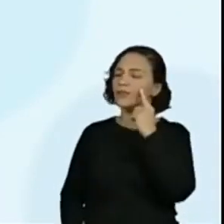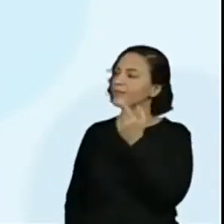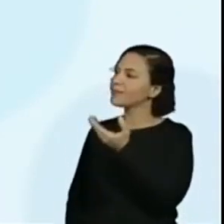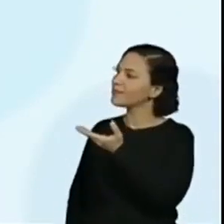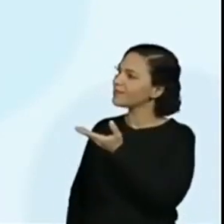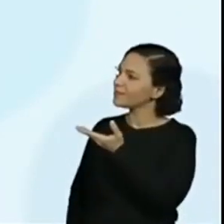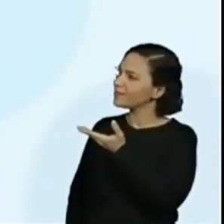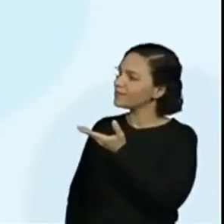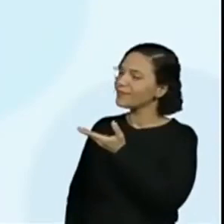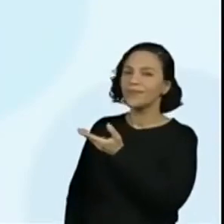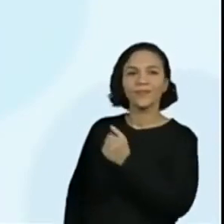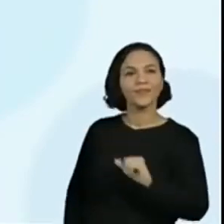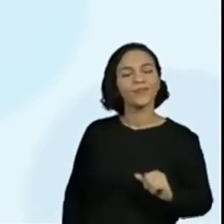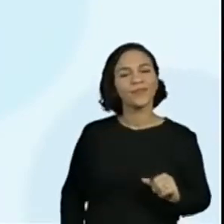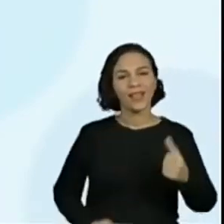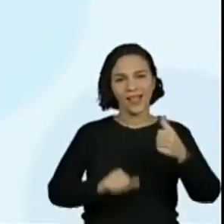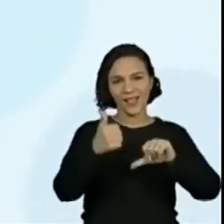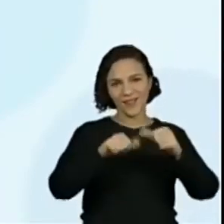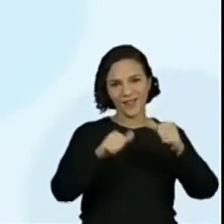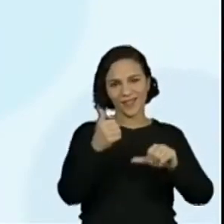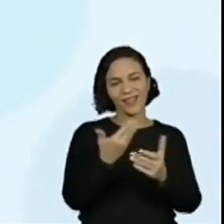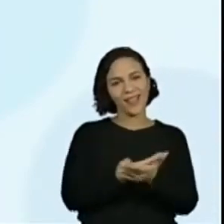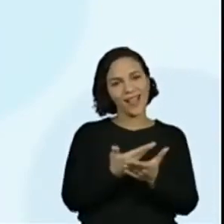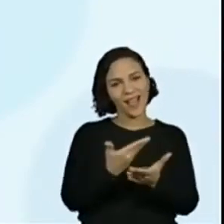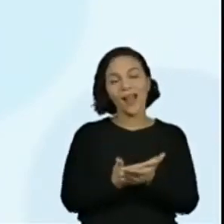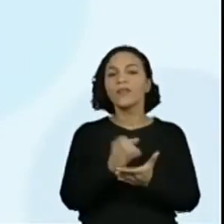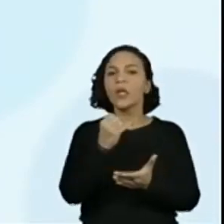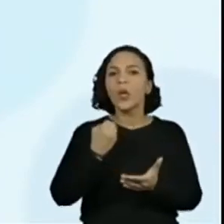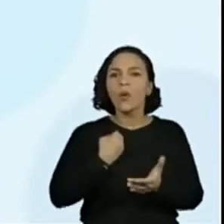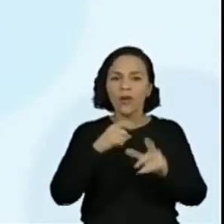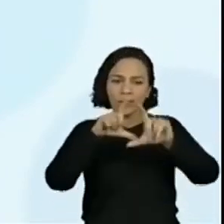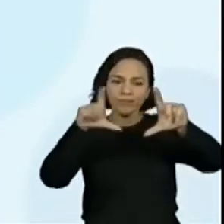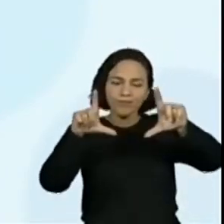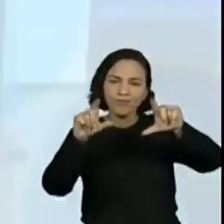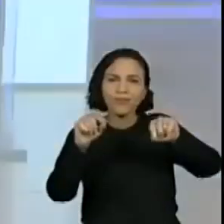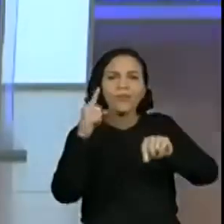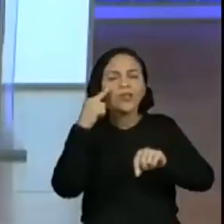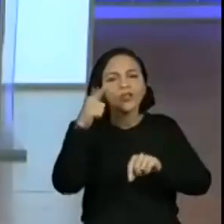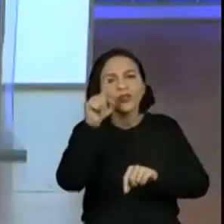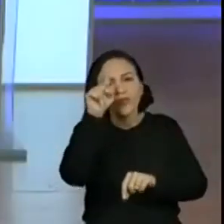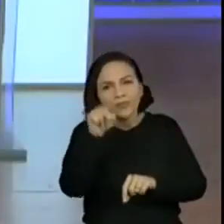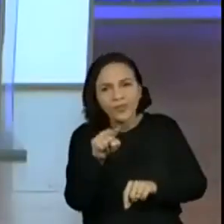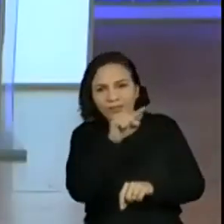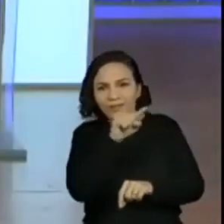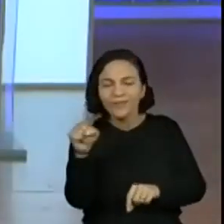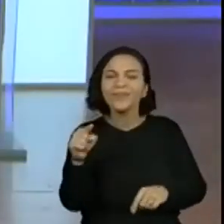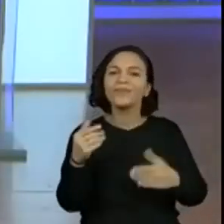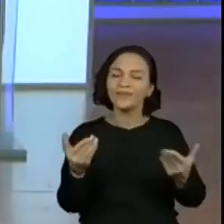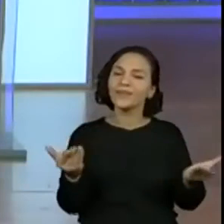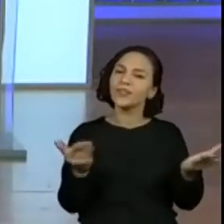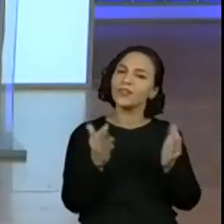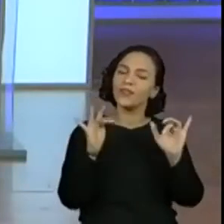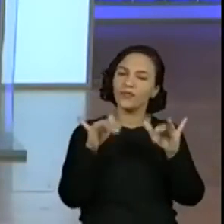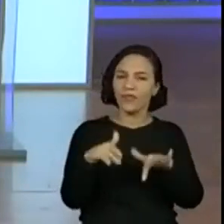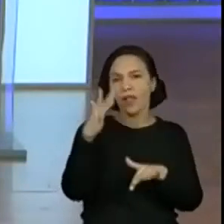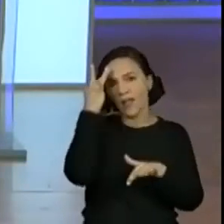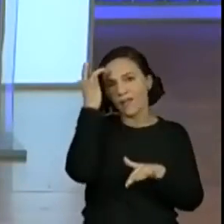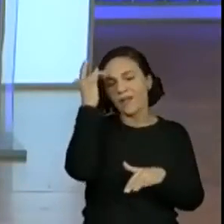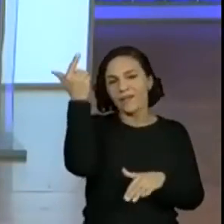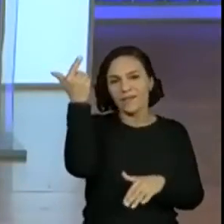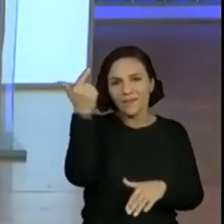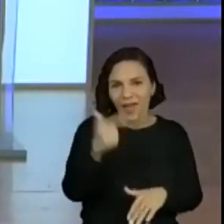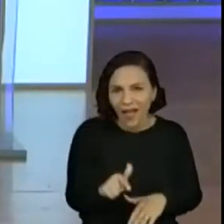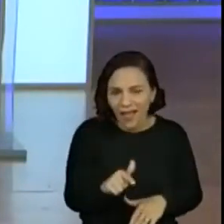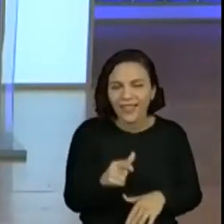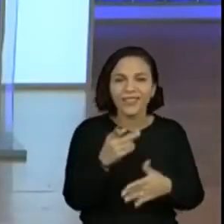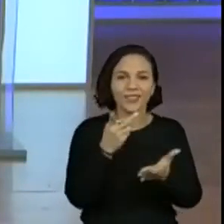e 28, pode ir e voltar para ler a fileirinha de novo, não é? Sim. Bom, estamos terminando. Amanhã a gente tem mais, a